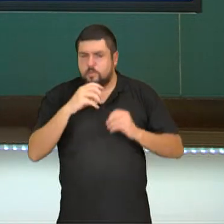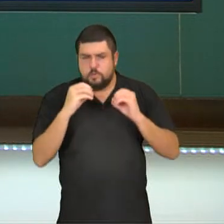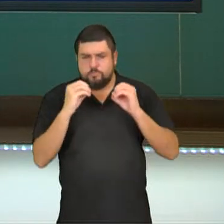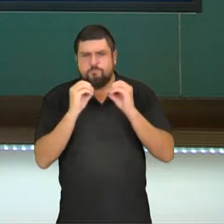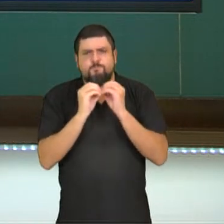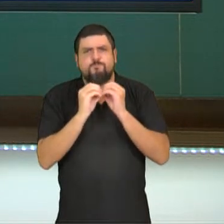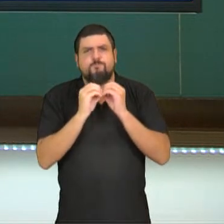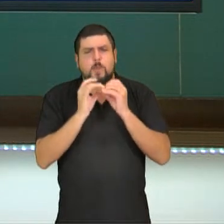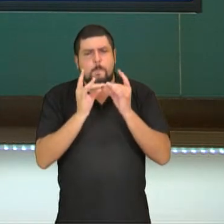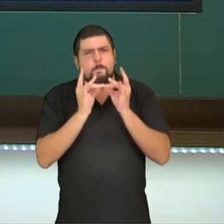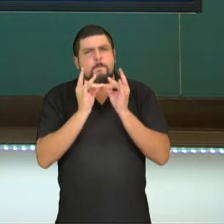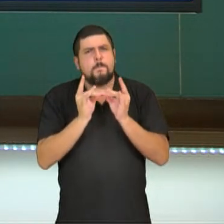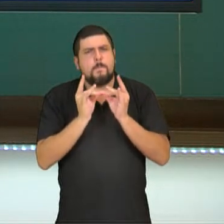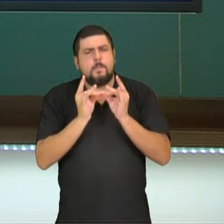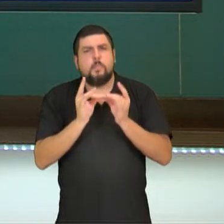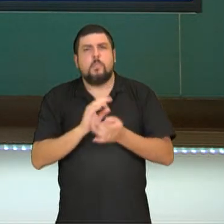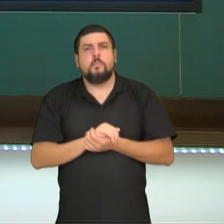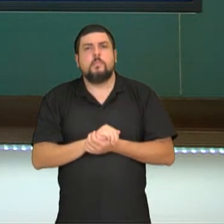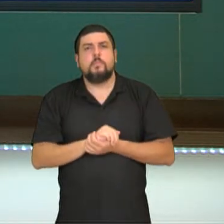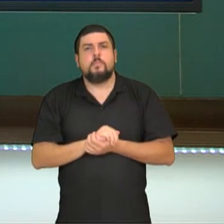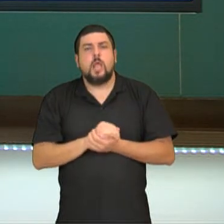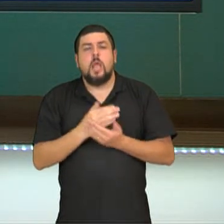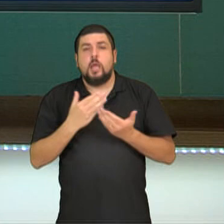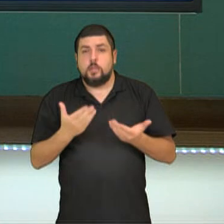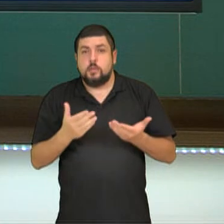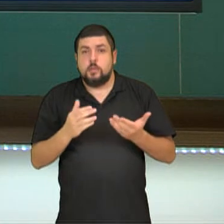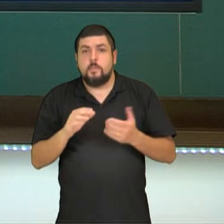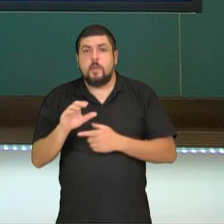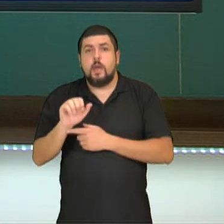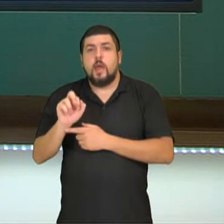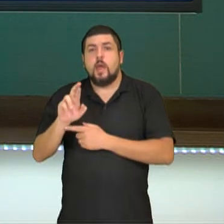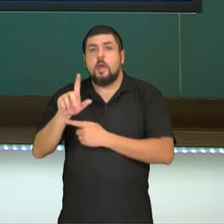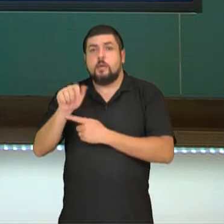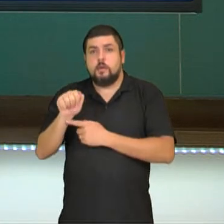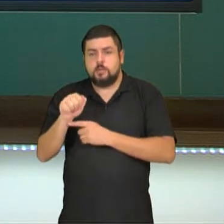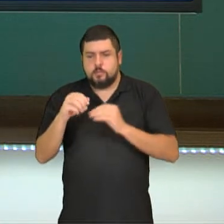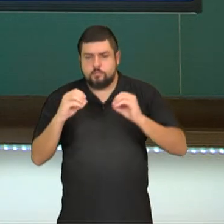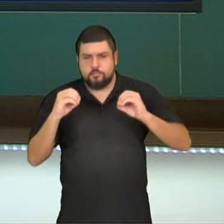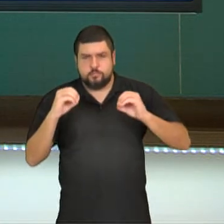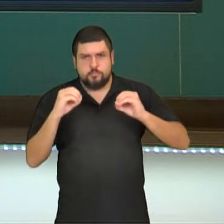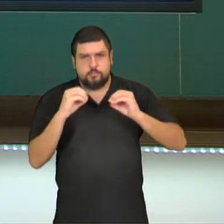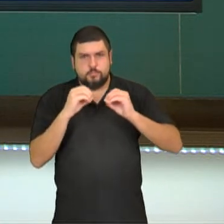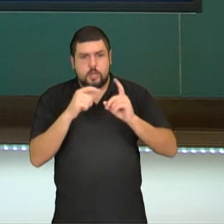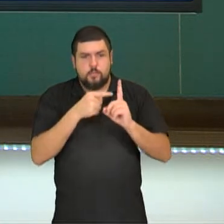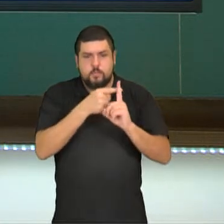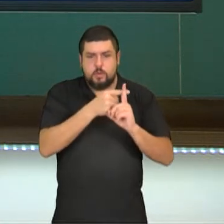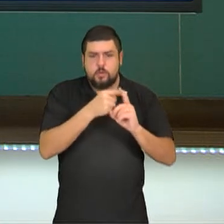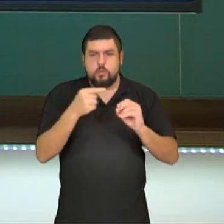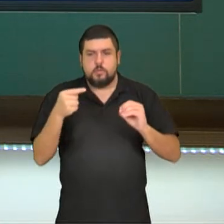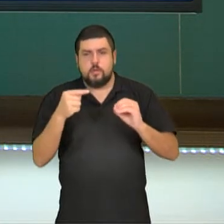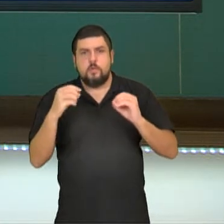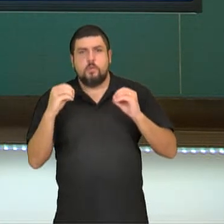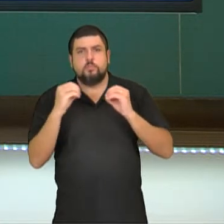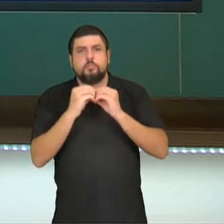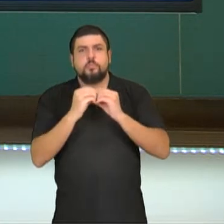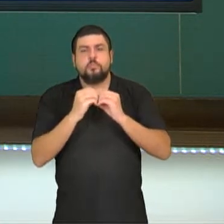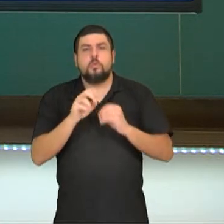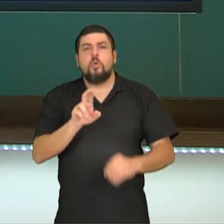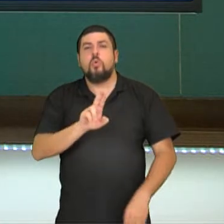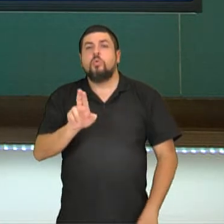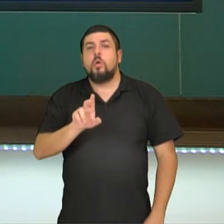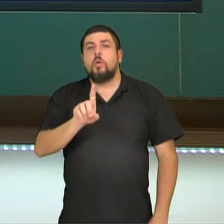mais. Então essas cargas elétricas aqui, grudadas por esse campo, né, formam o que nós chamamos de dipolo, ó, polo positivo, polo